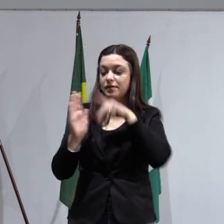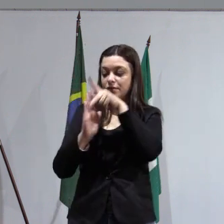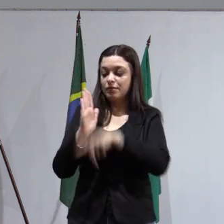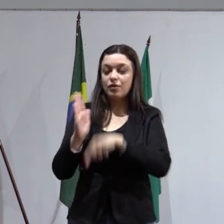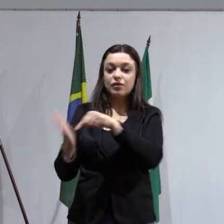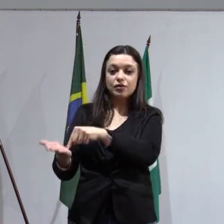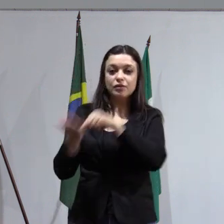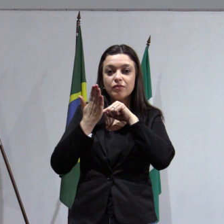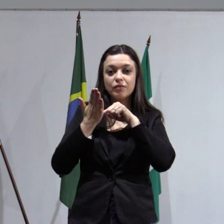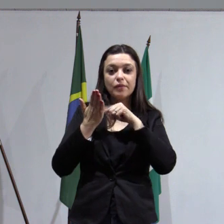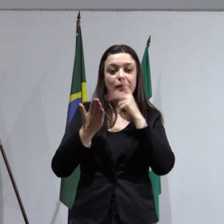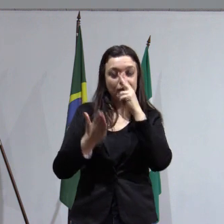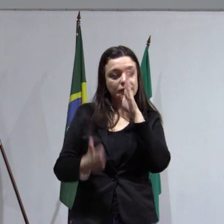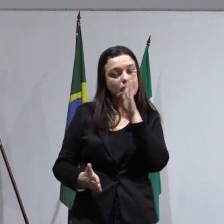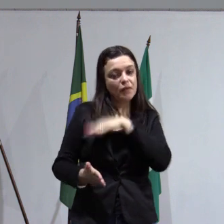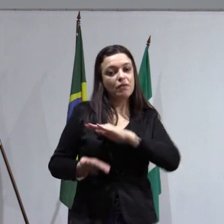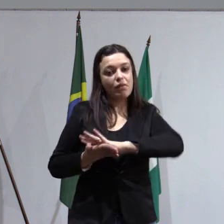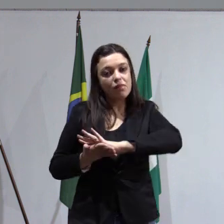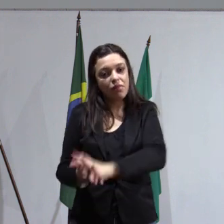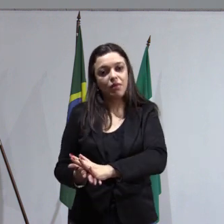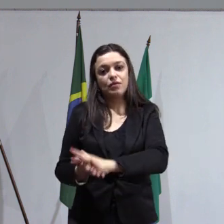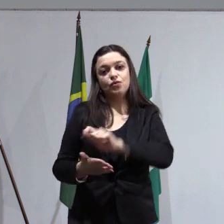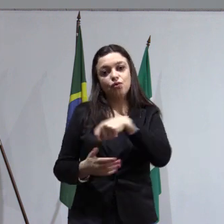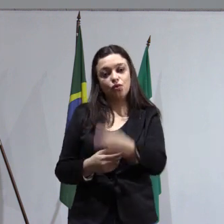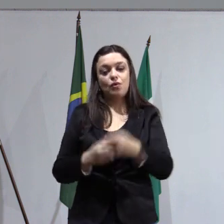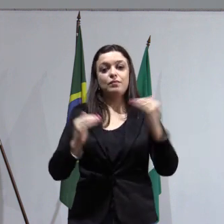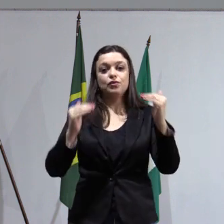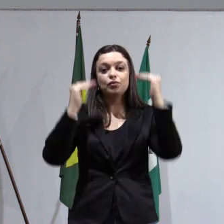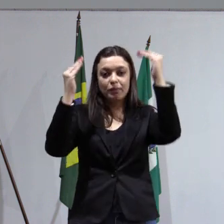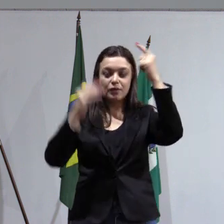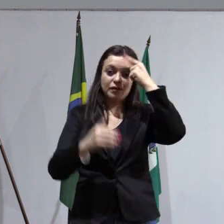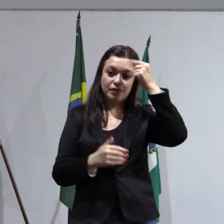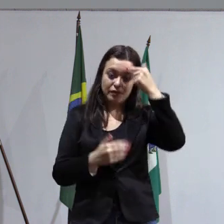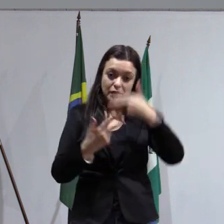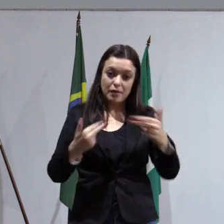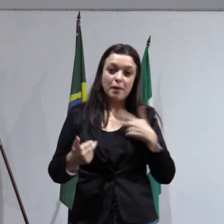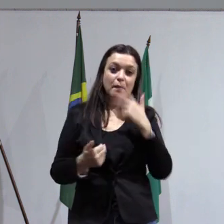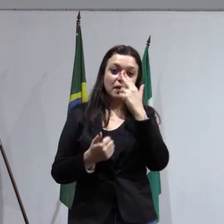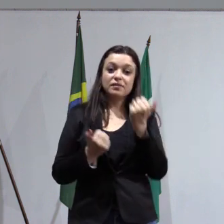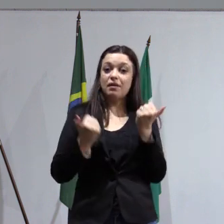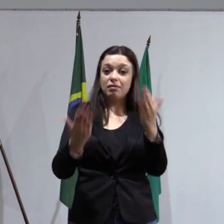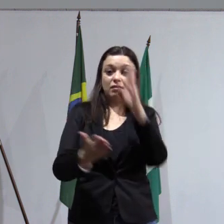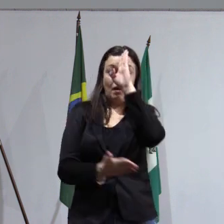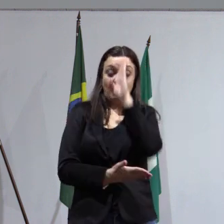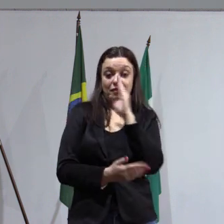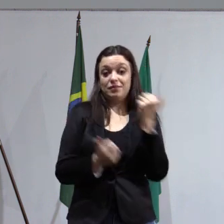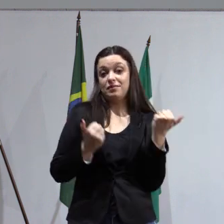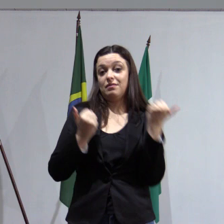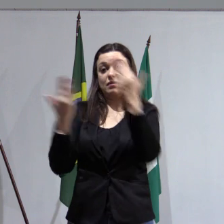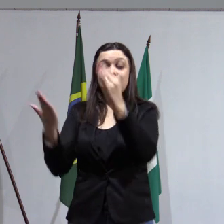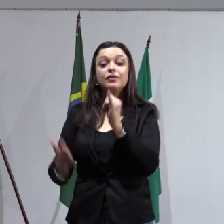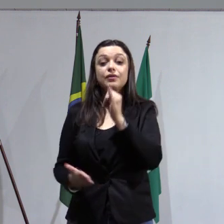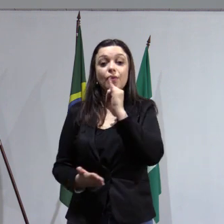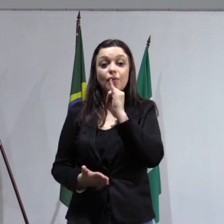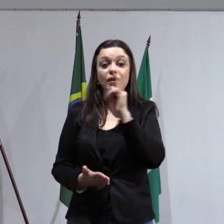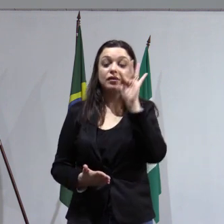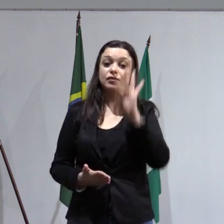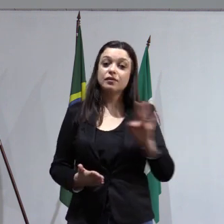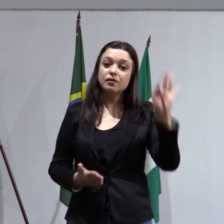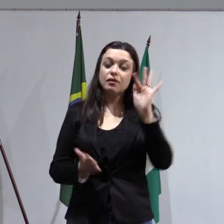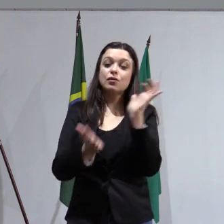cruel à autonomia das instituições de ensino superior. É uma entrega de bandeja da educação e da ciência pública aos grandes